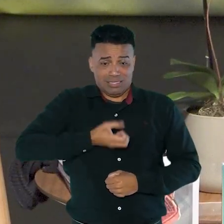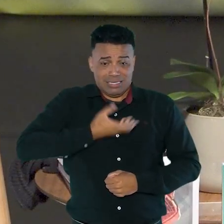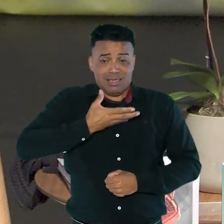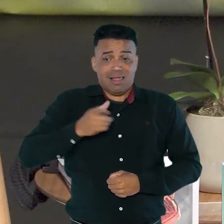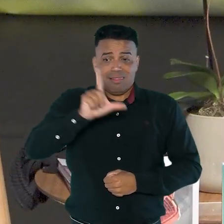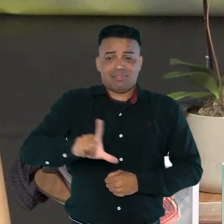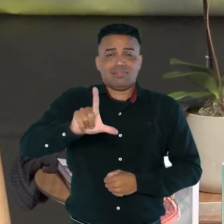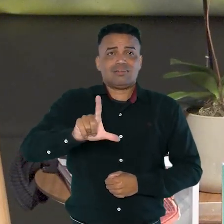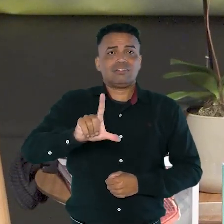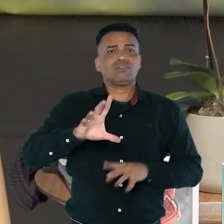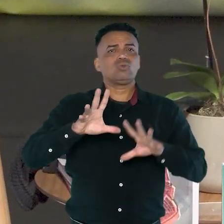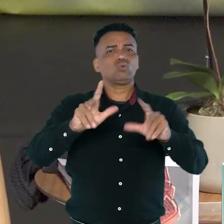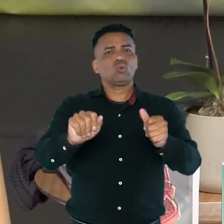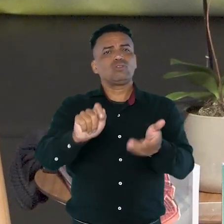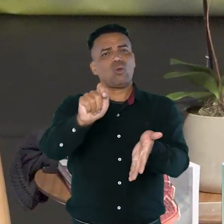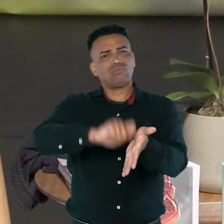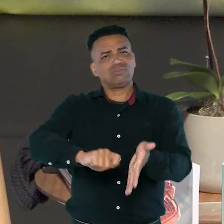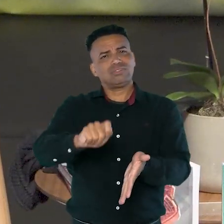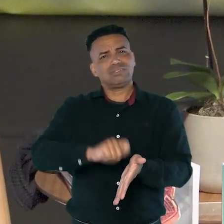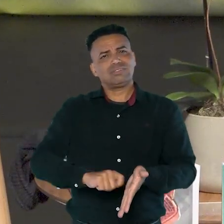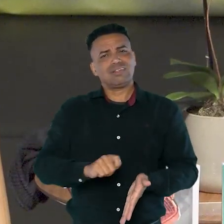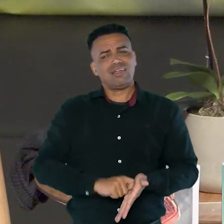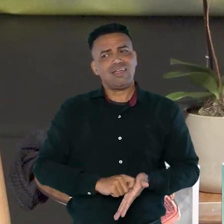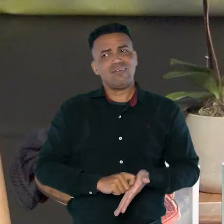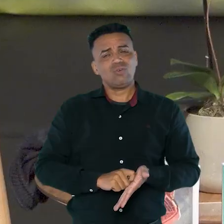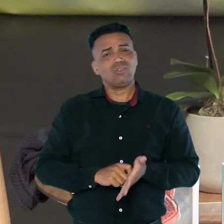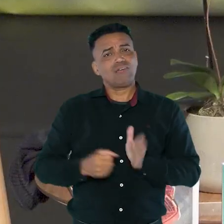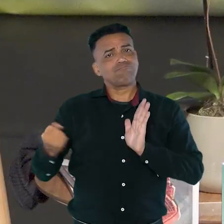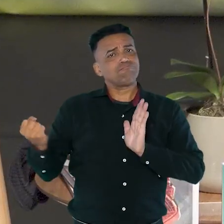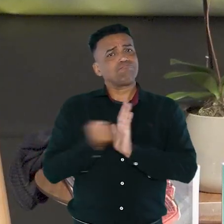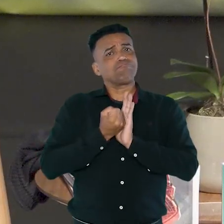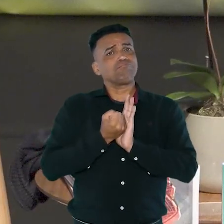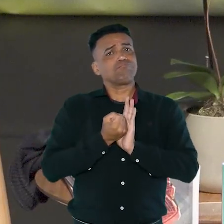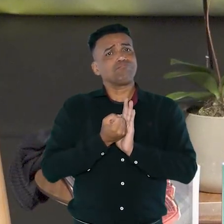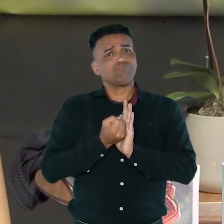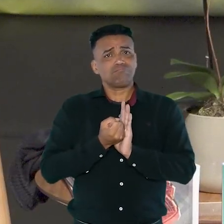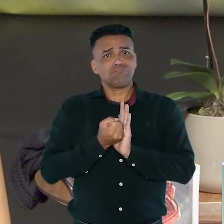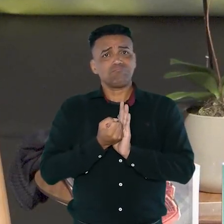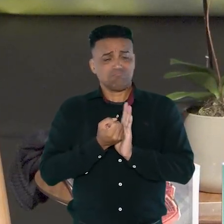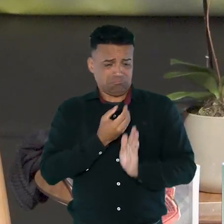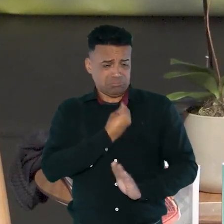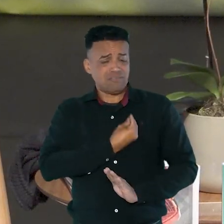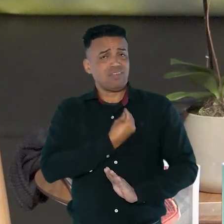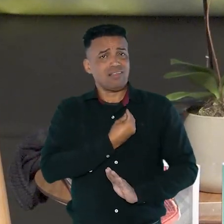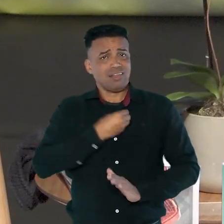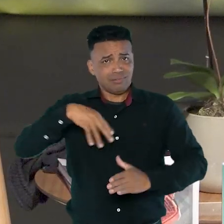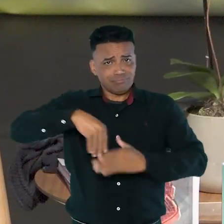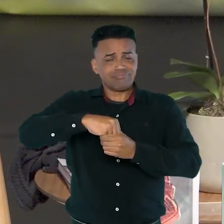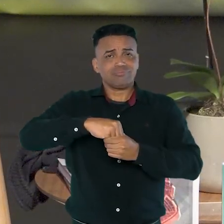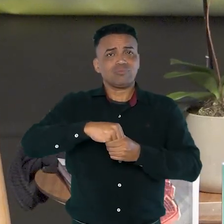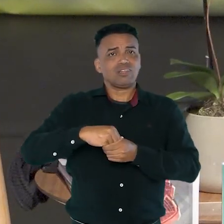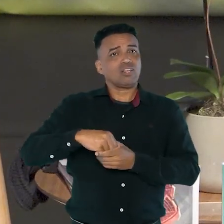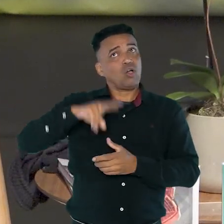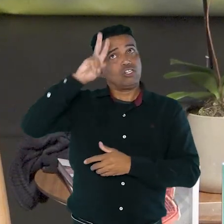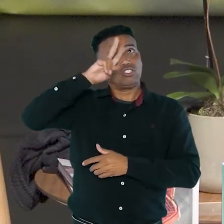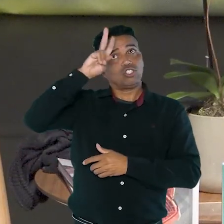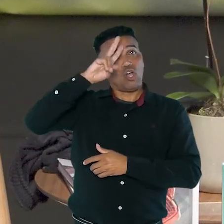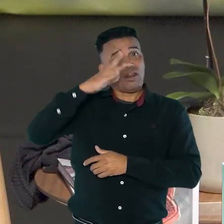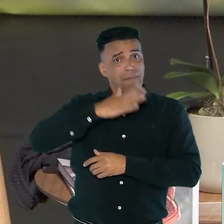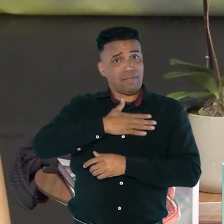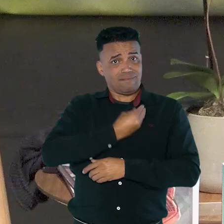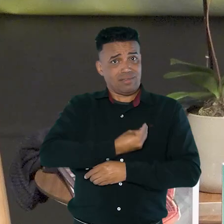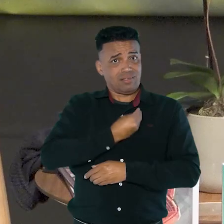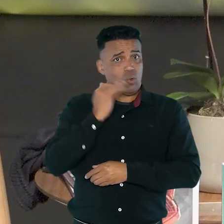tudo que eu escrevo tem a minha história ali. E quando eu conto a minha história através